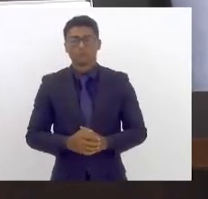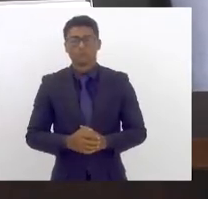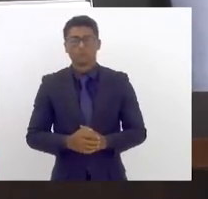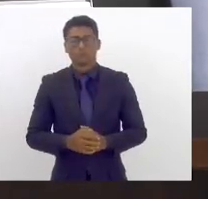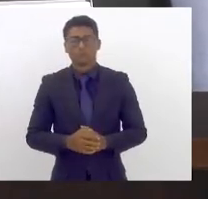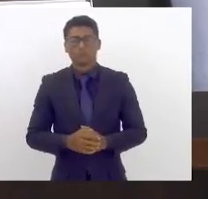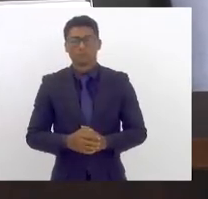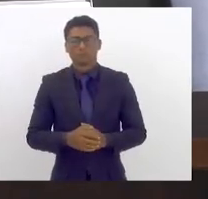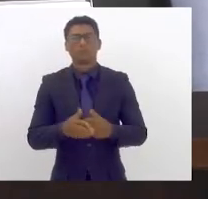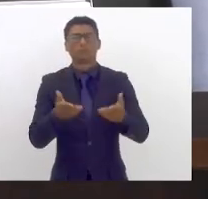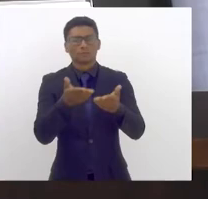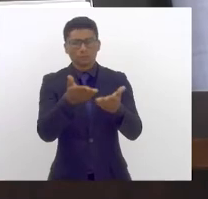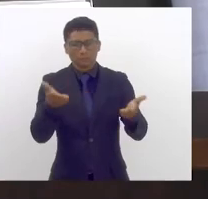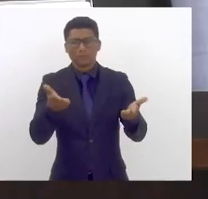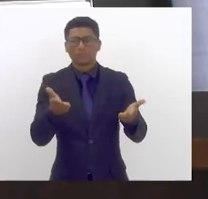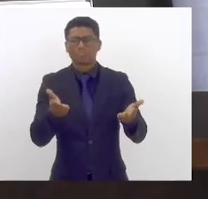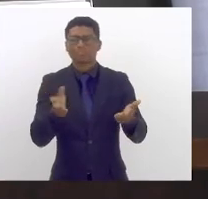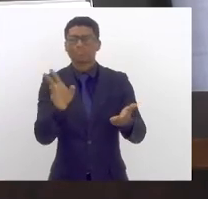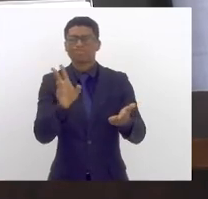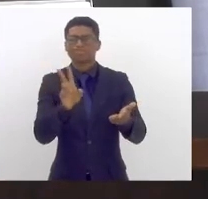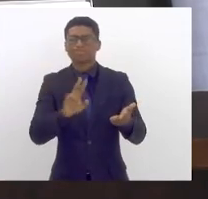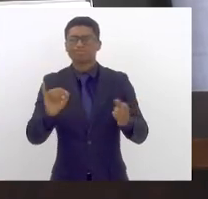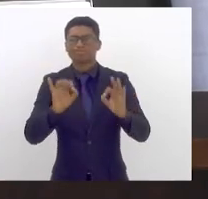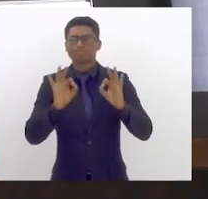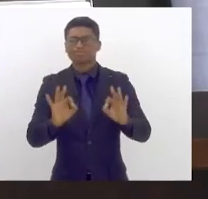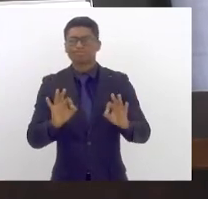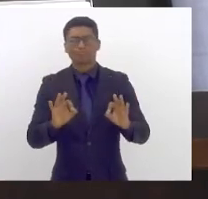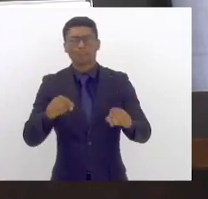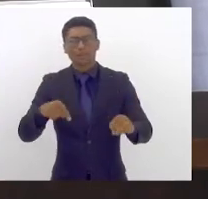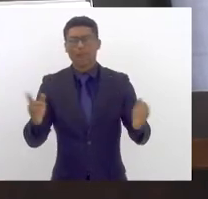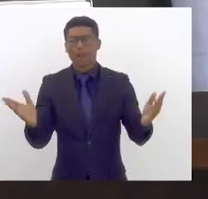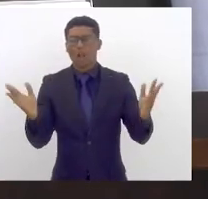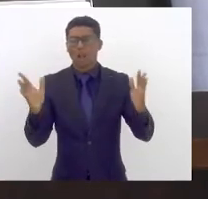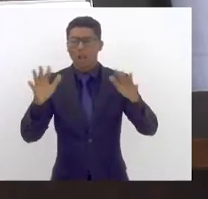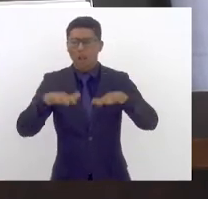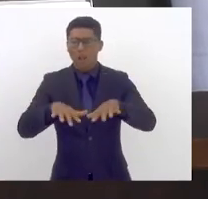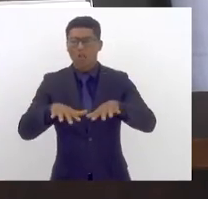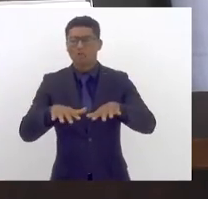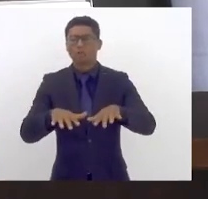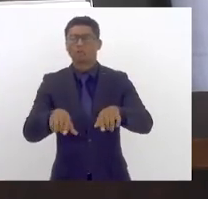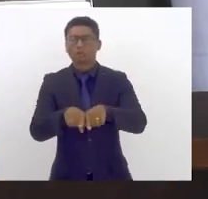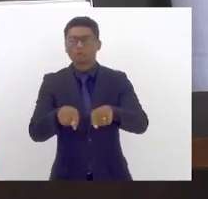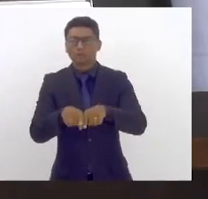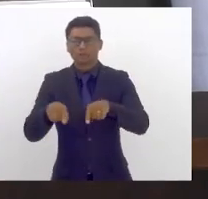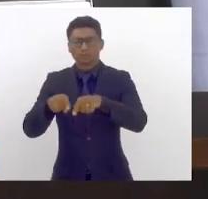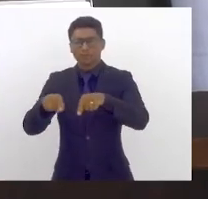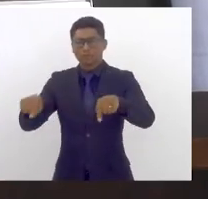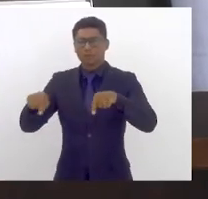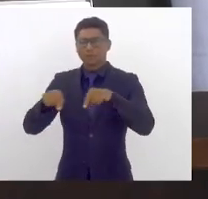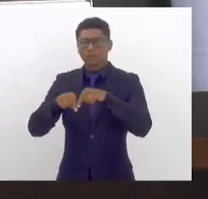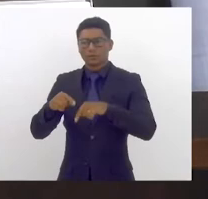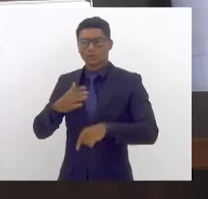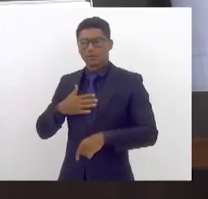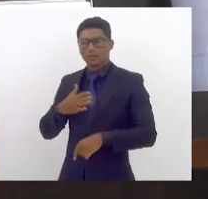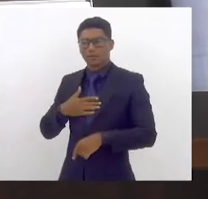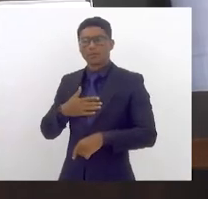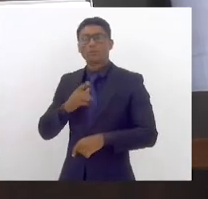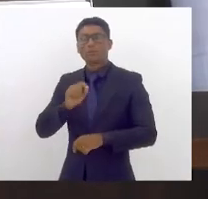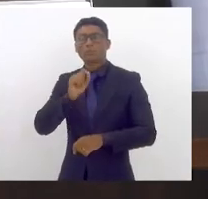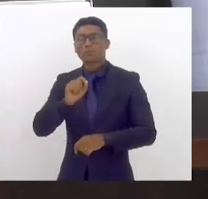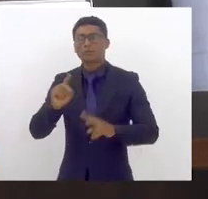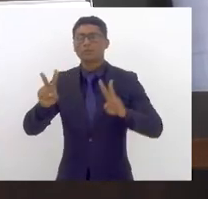possibilidade de ocupar esse Parlamento de ocupar nossos gabinetes com a luta das mulheres